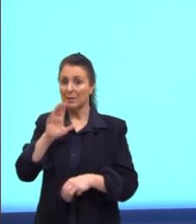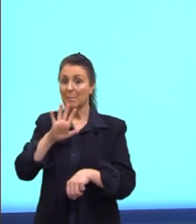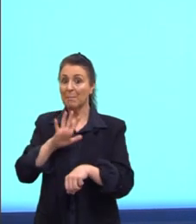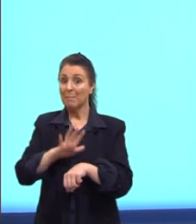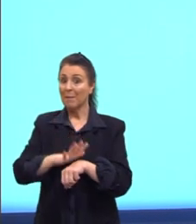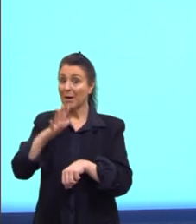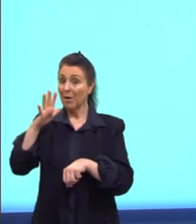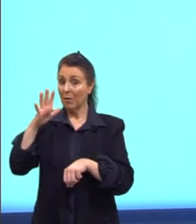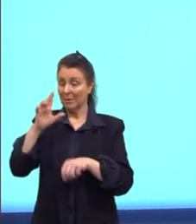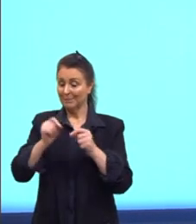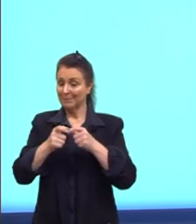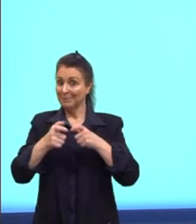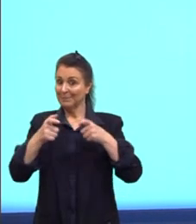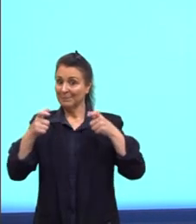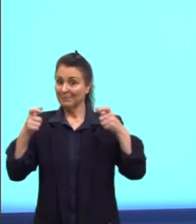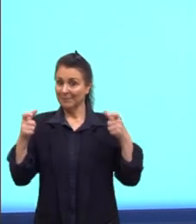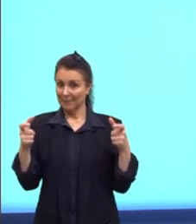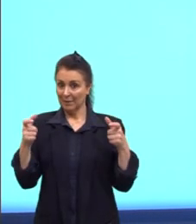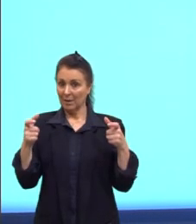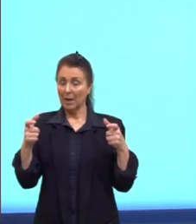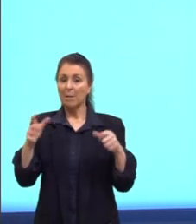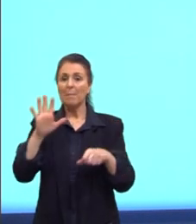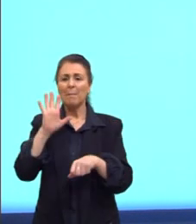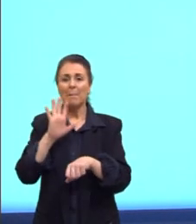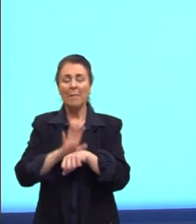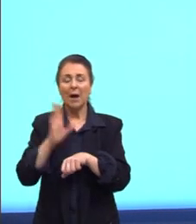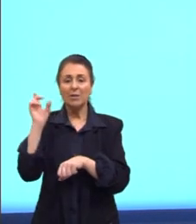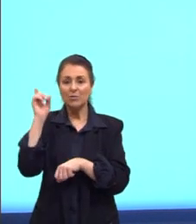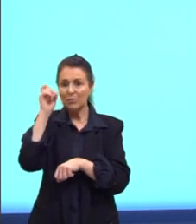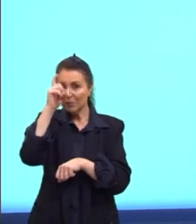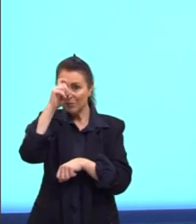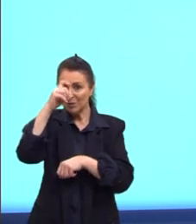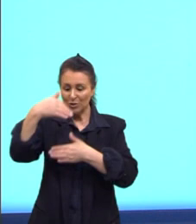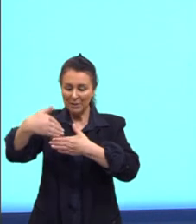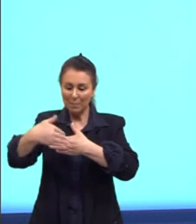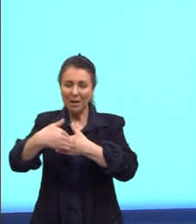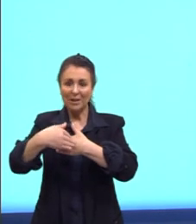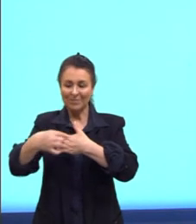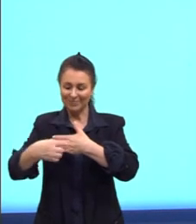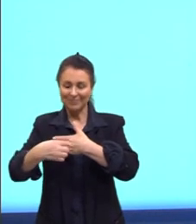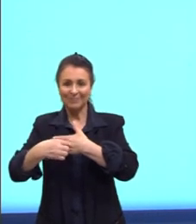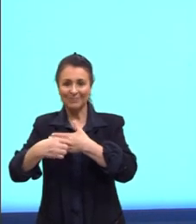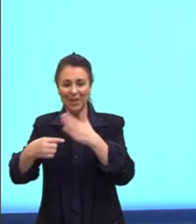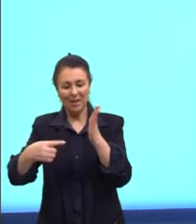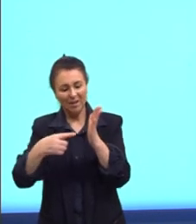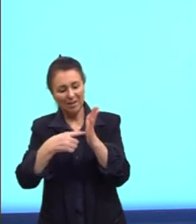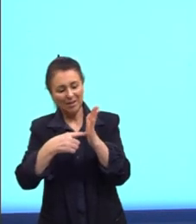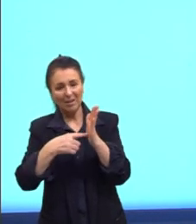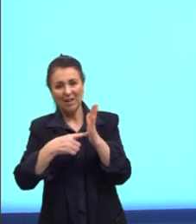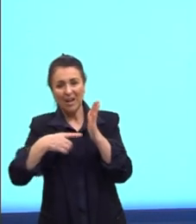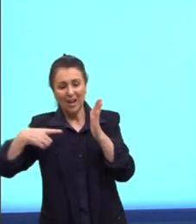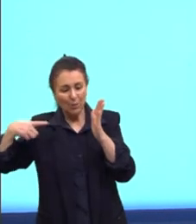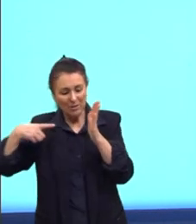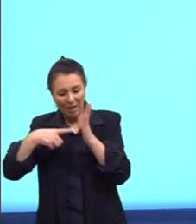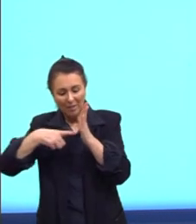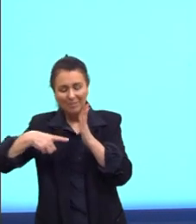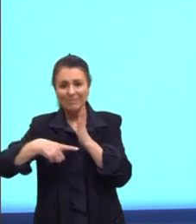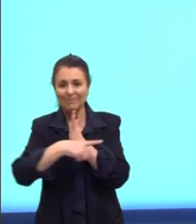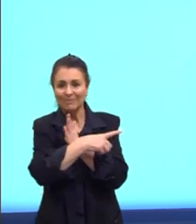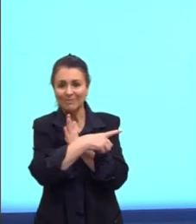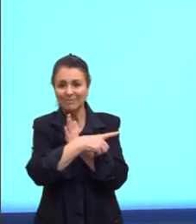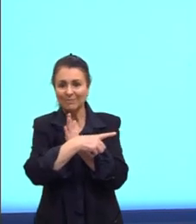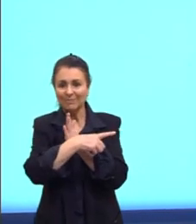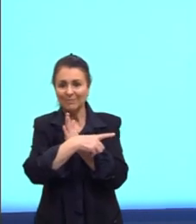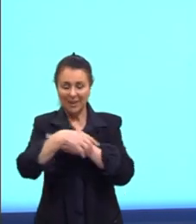massa e vai ter a maior dificuldade de penetrar na pele porque ela é muito pesada então ela não consegue passar a